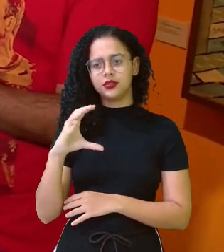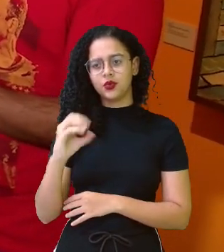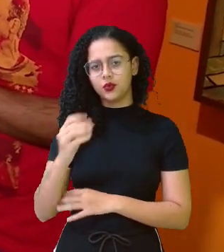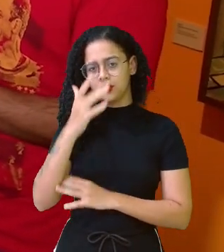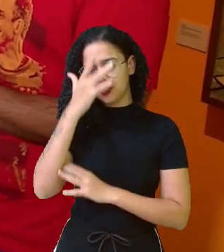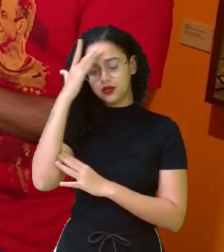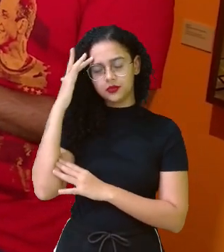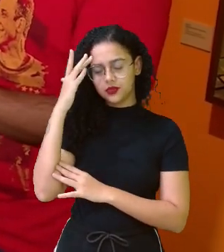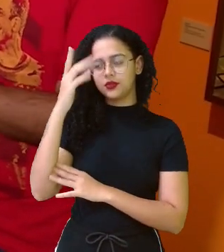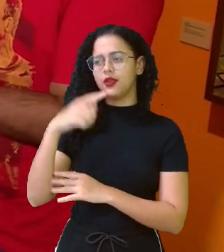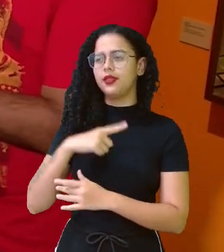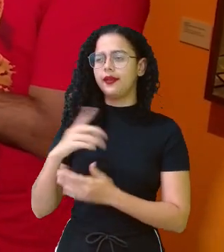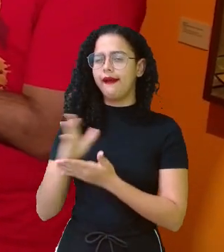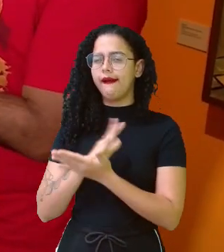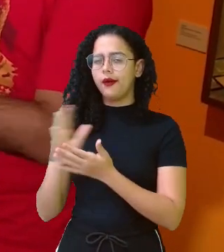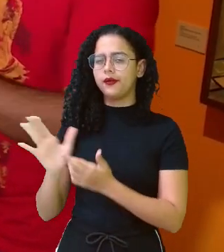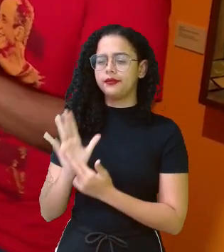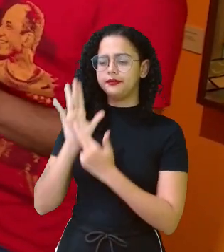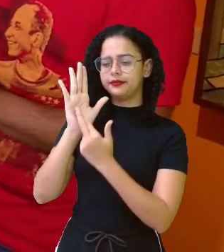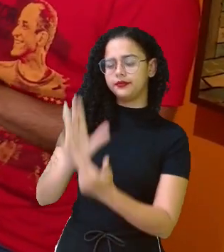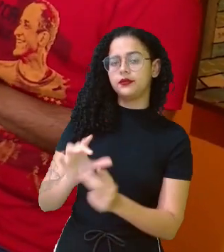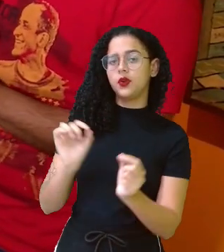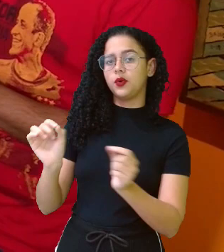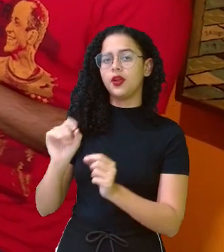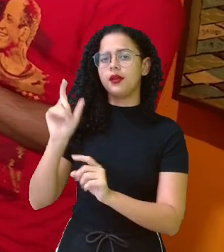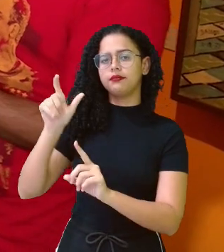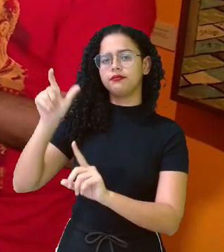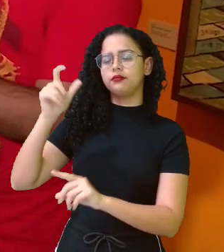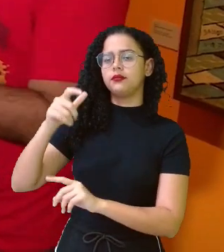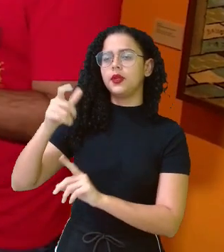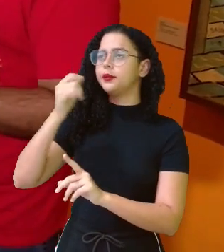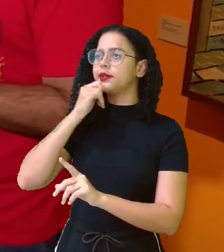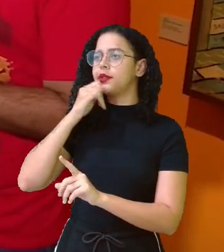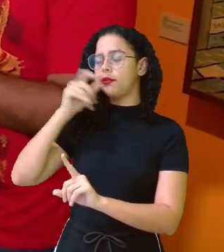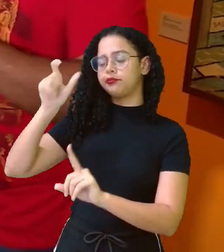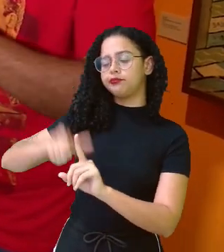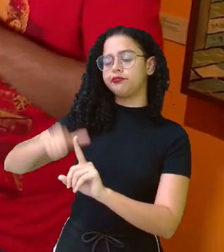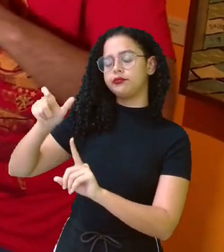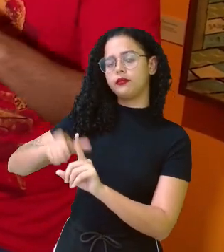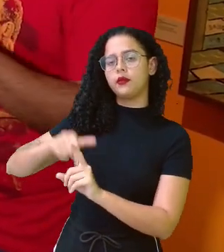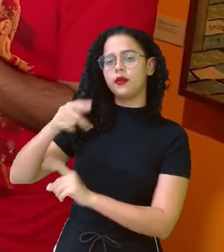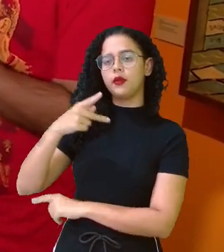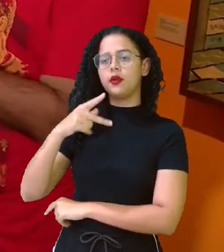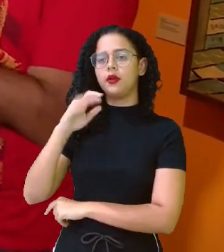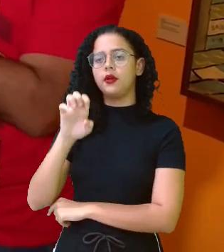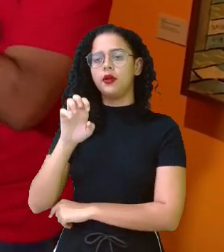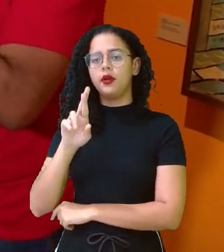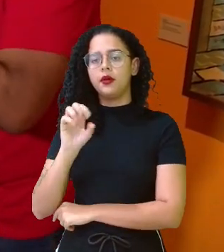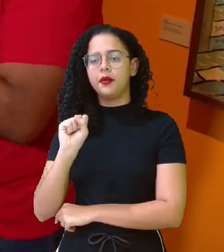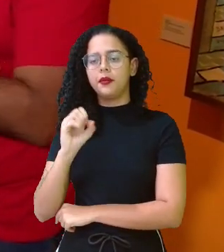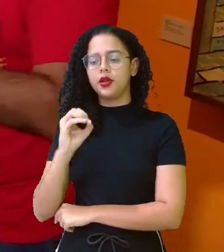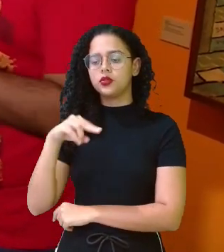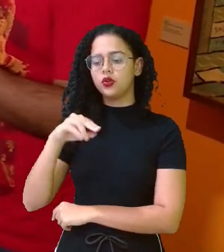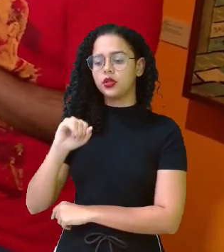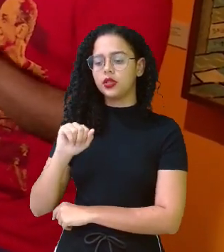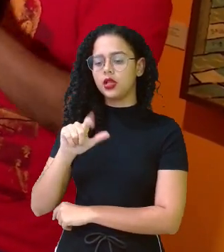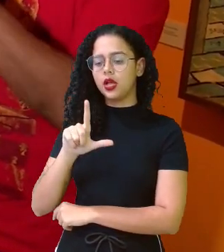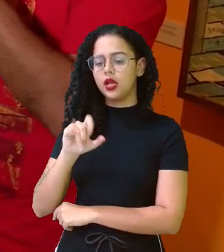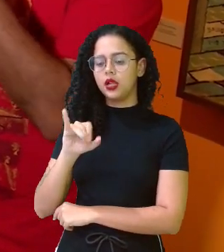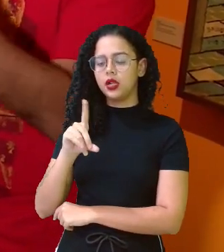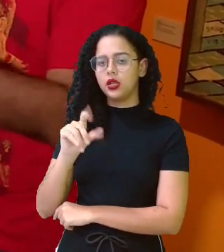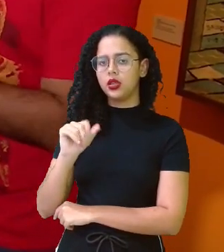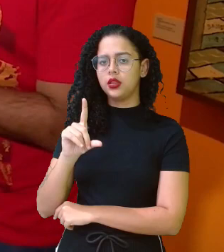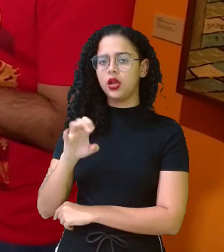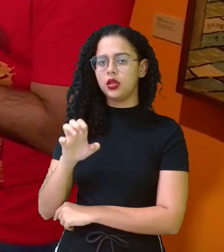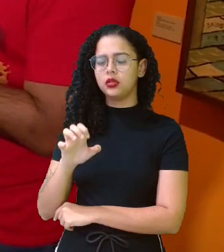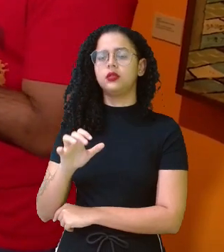maioria das representações eram personalidades. Eram pessoas que tinham um certo, vamos dizer assim, eram nobres, eram pessoas